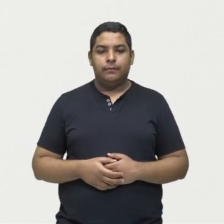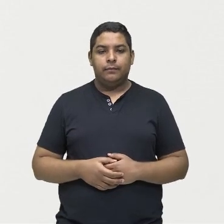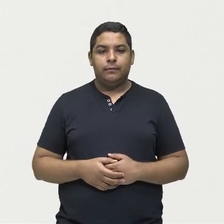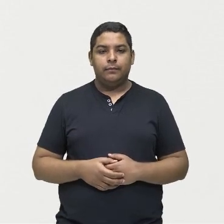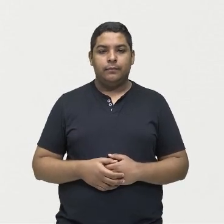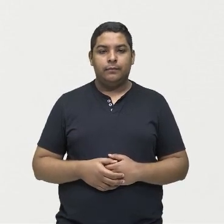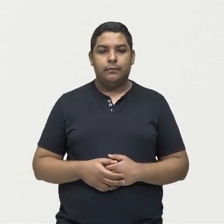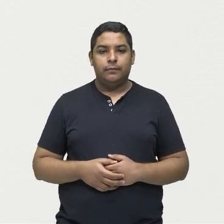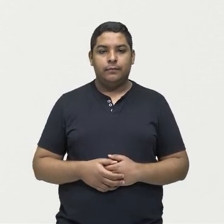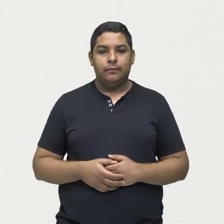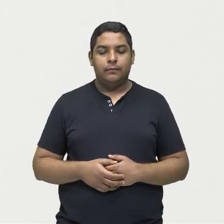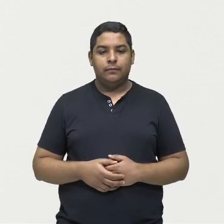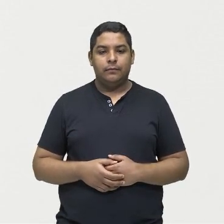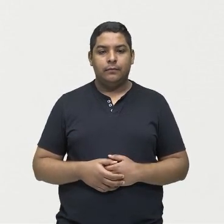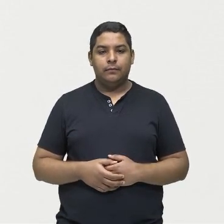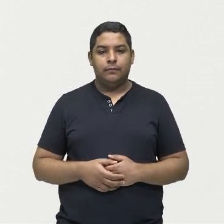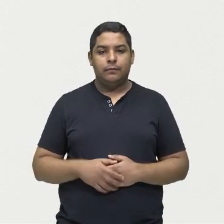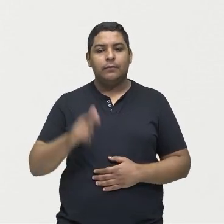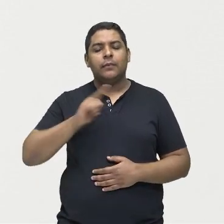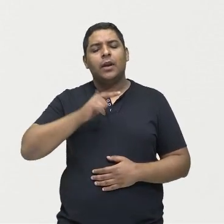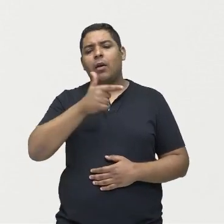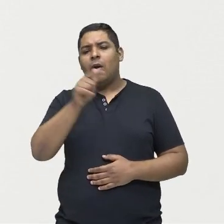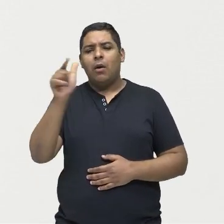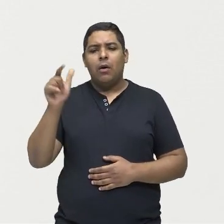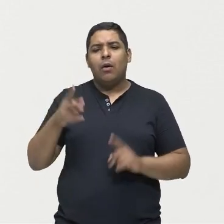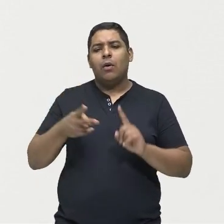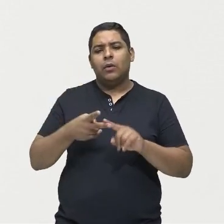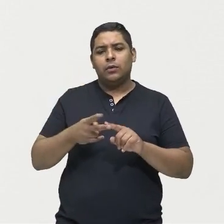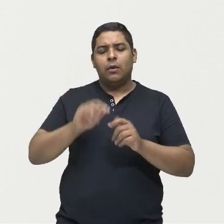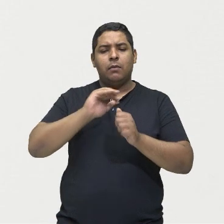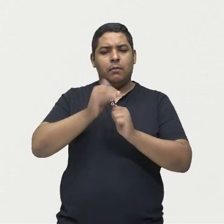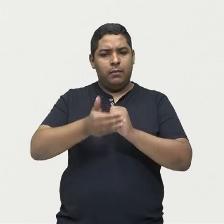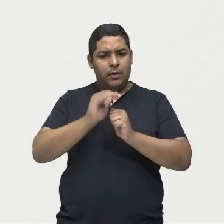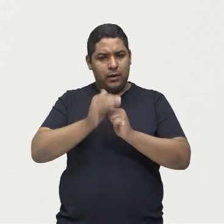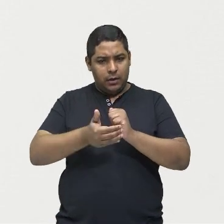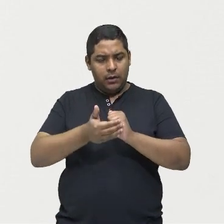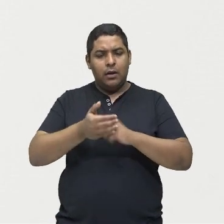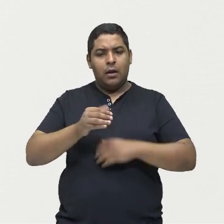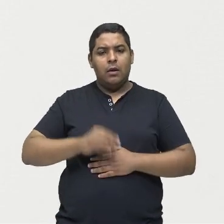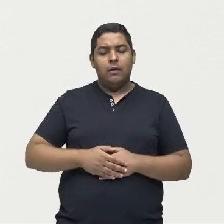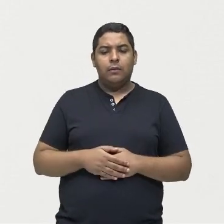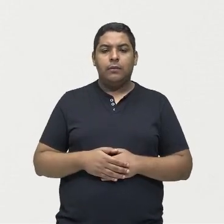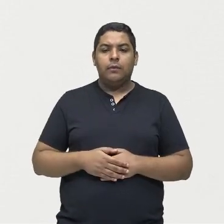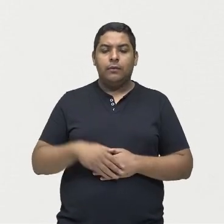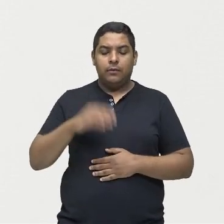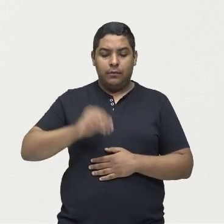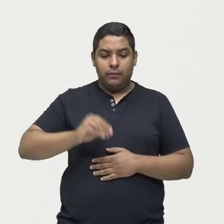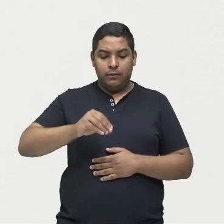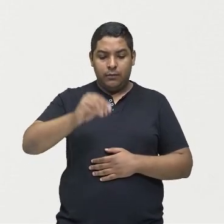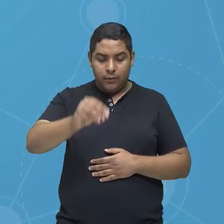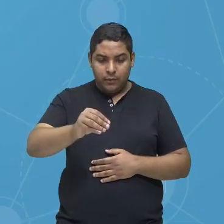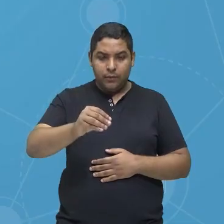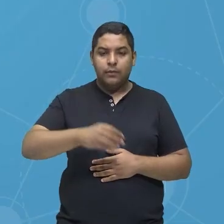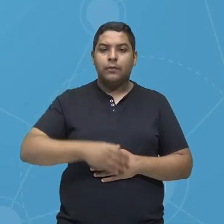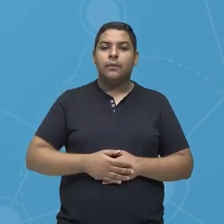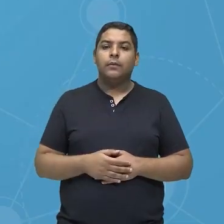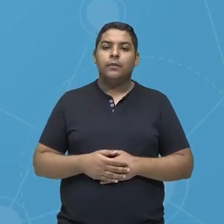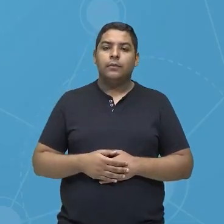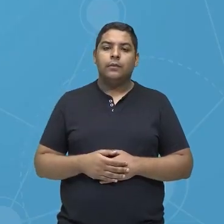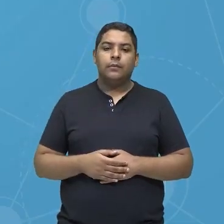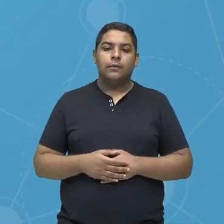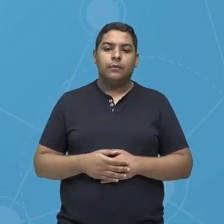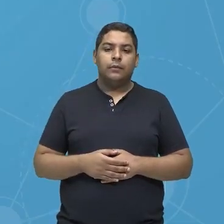Ruth Sanches, que respondeu assim: cavalo anda em forma de L e bispos andam na forma diagonal. Muito bem, Ruth,